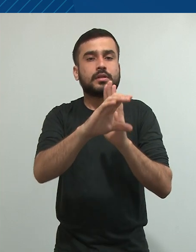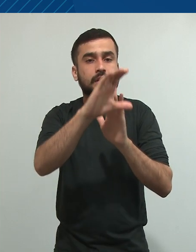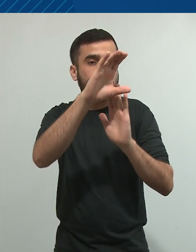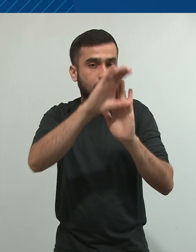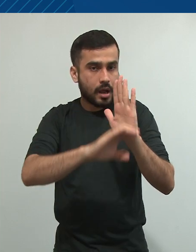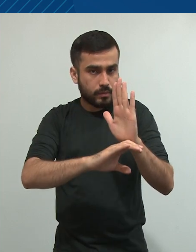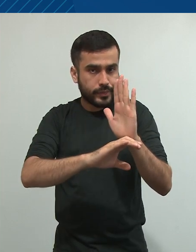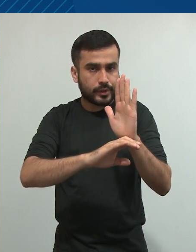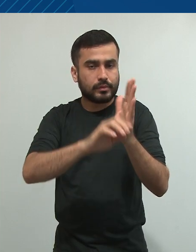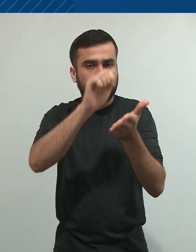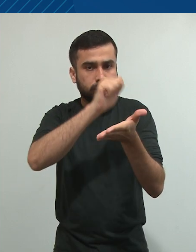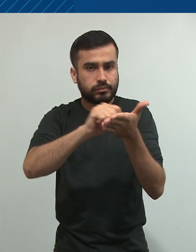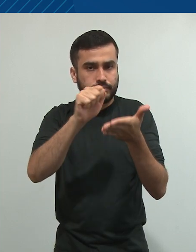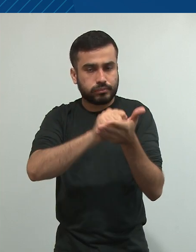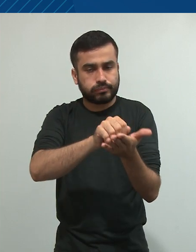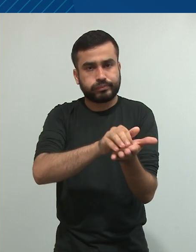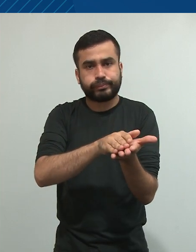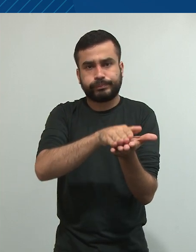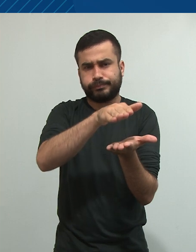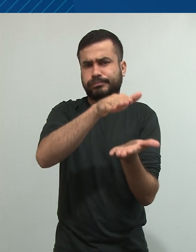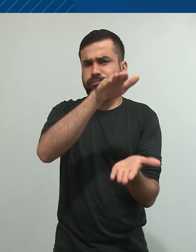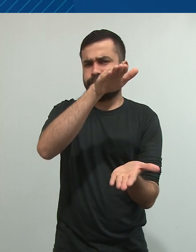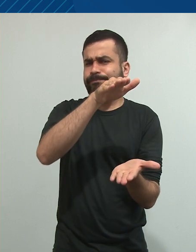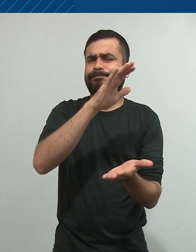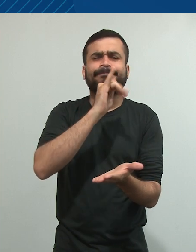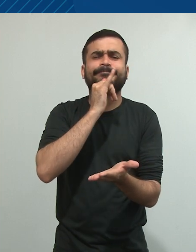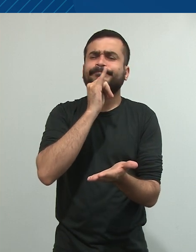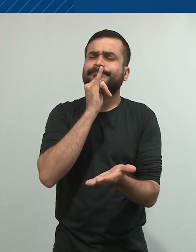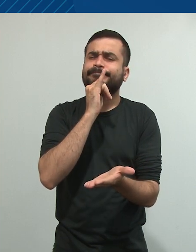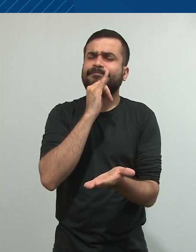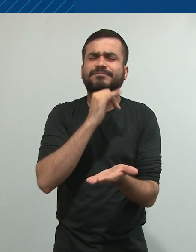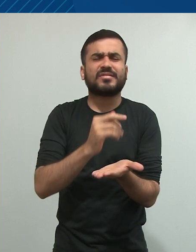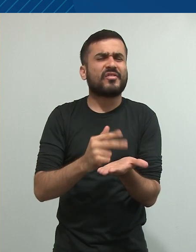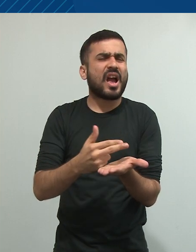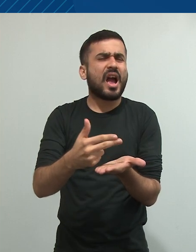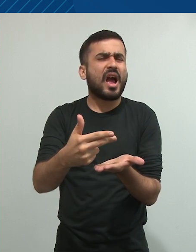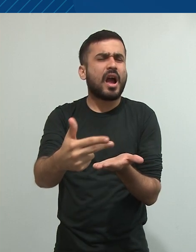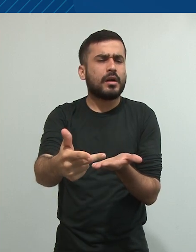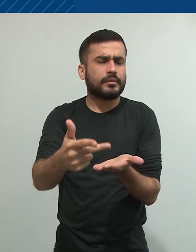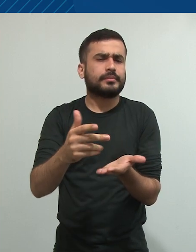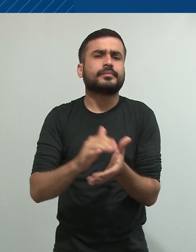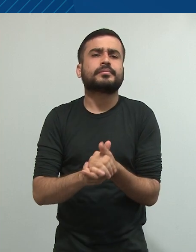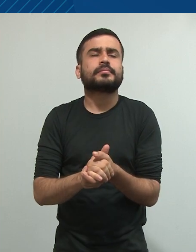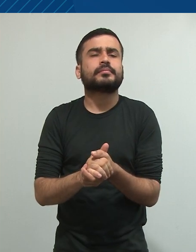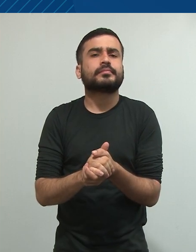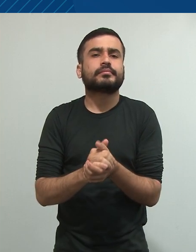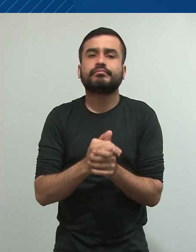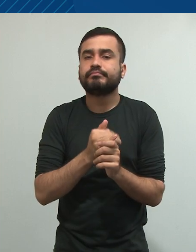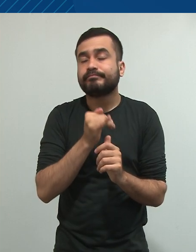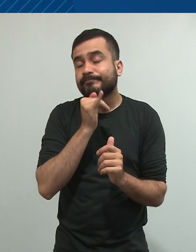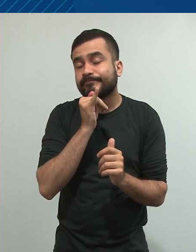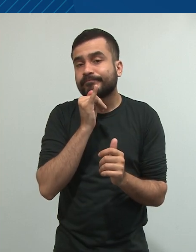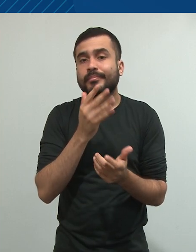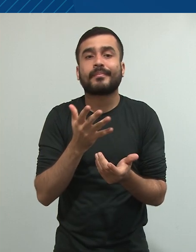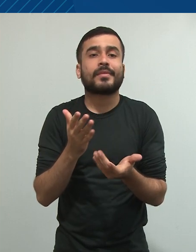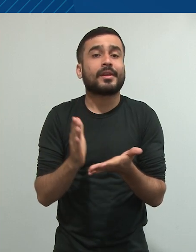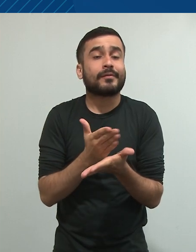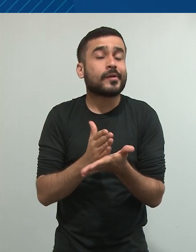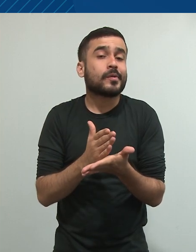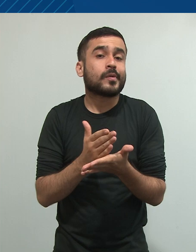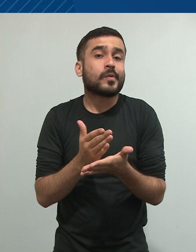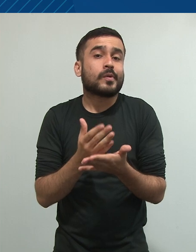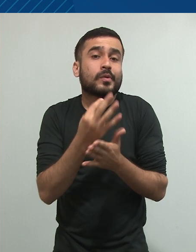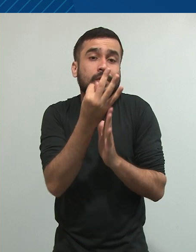capítulos, escrever um volume muito grande de exemplos, que justificam. Então às vezes ele, por exemplo, lá no texto dele